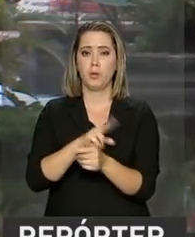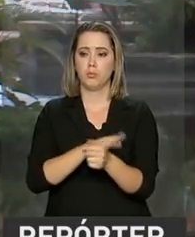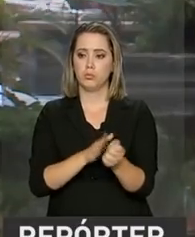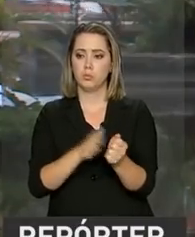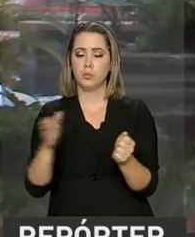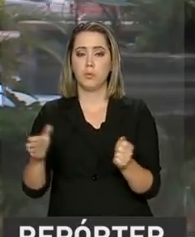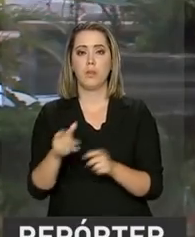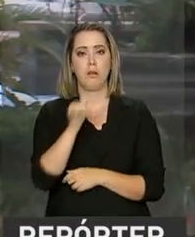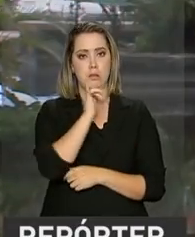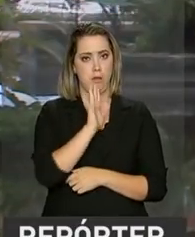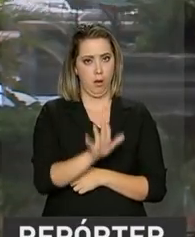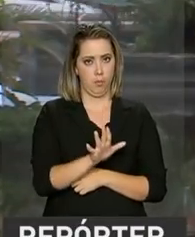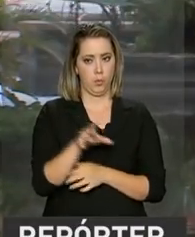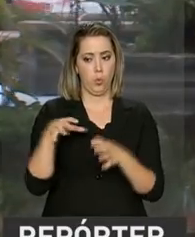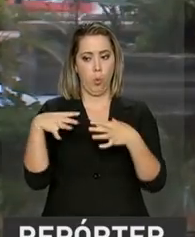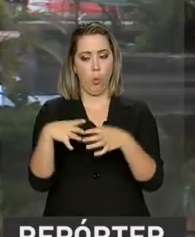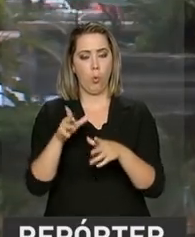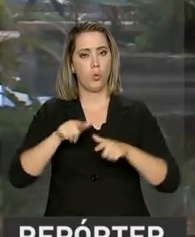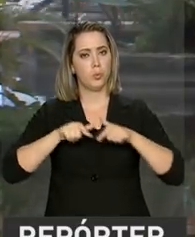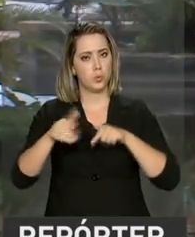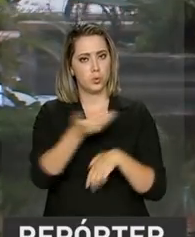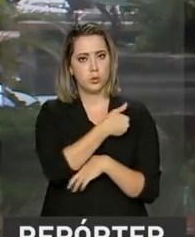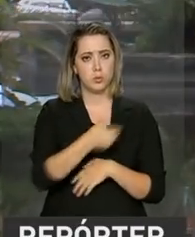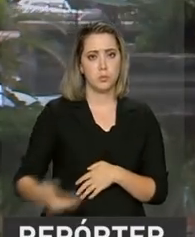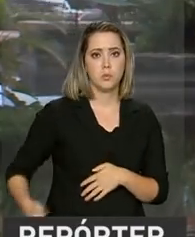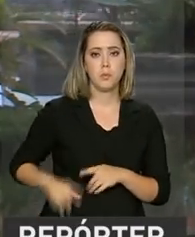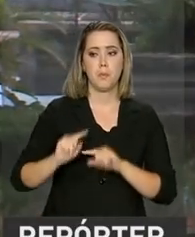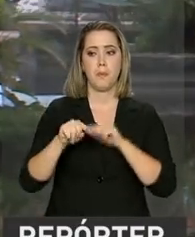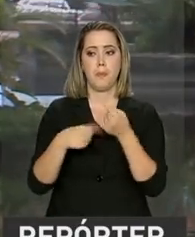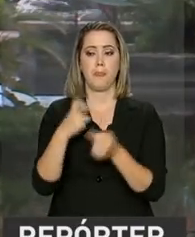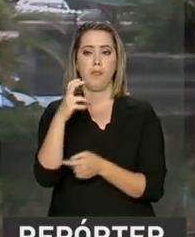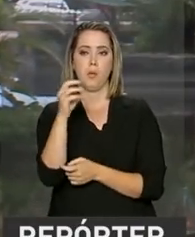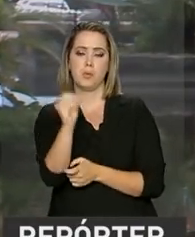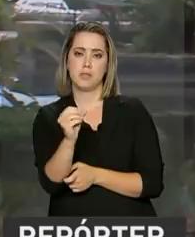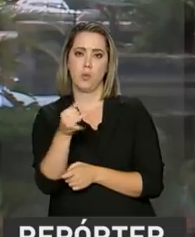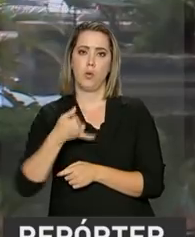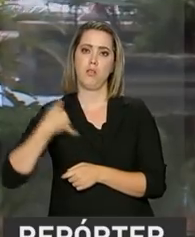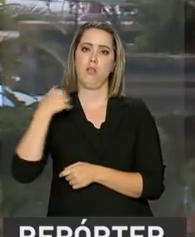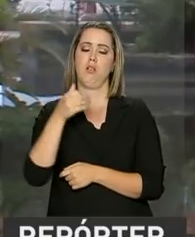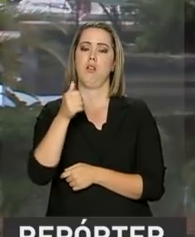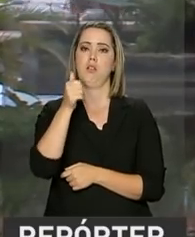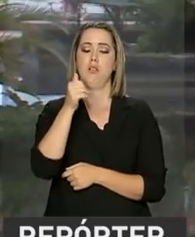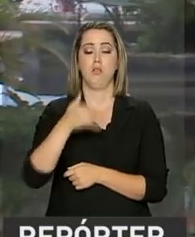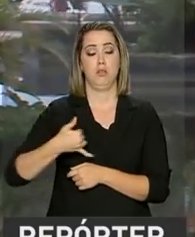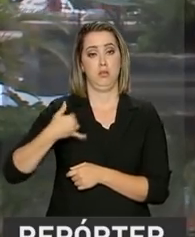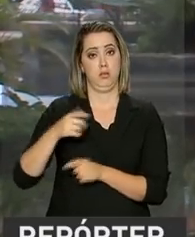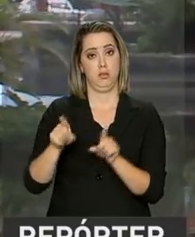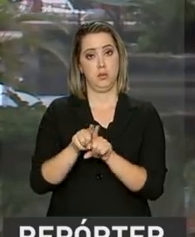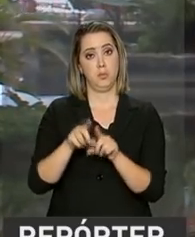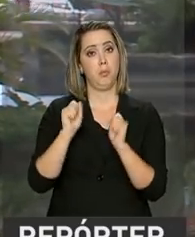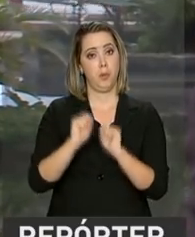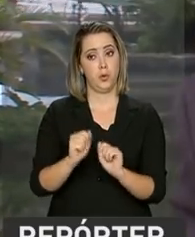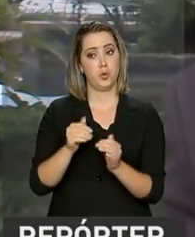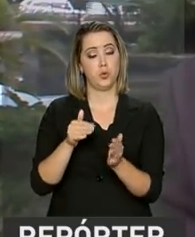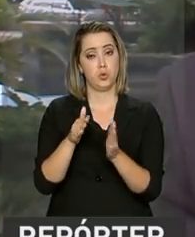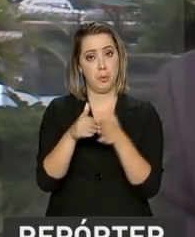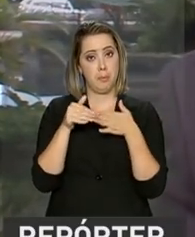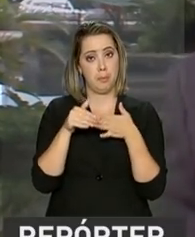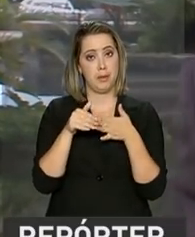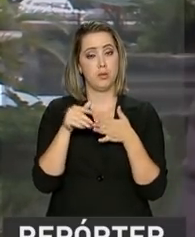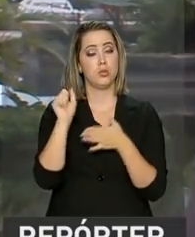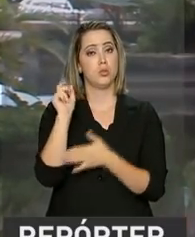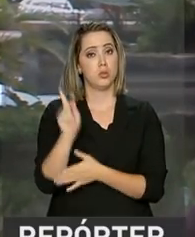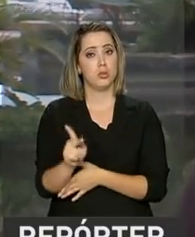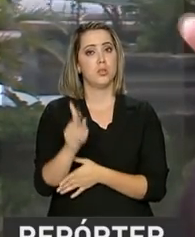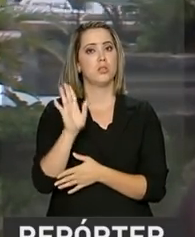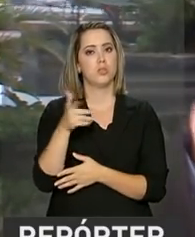mulheres a partir do implemento da idade mínima de 50 anos de idade será possível requerimento da aposentadoria e tiver 25